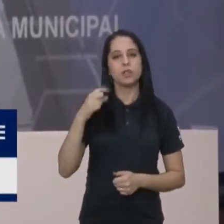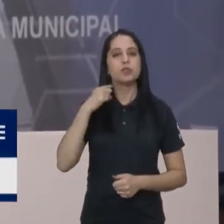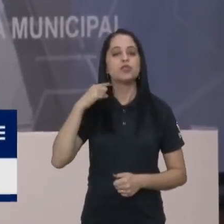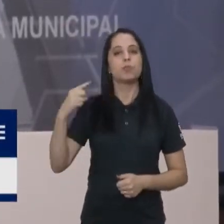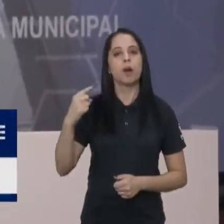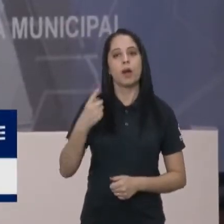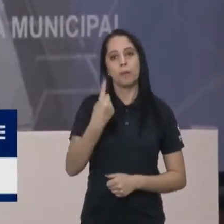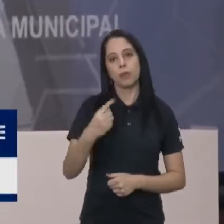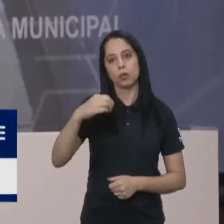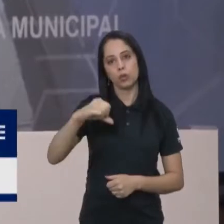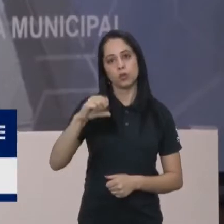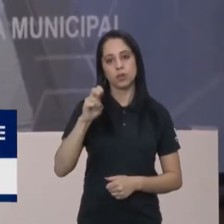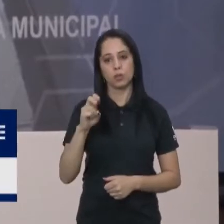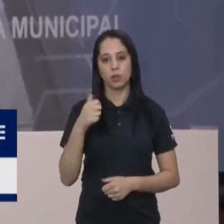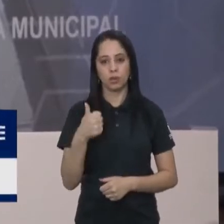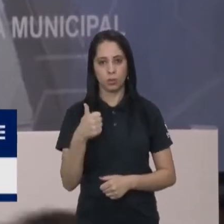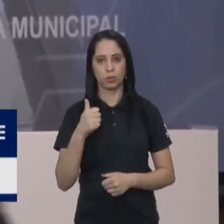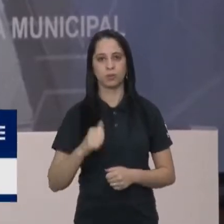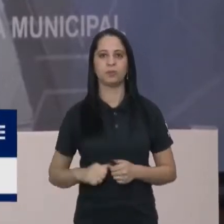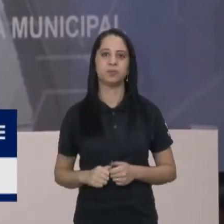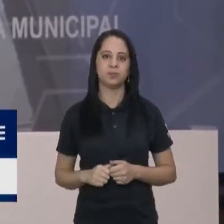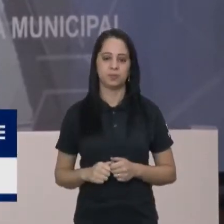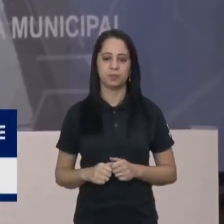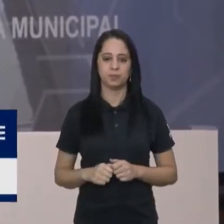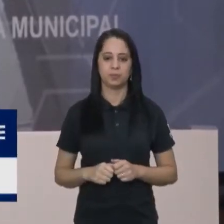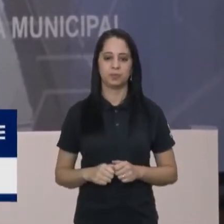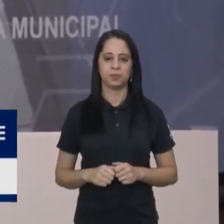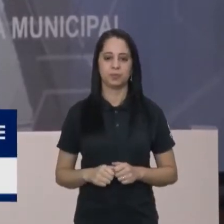de 1951.